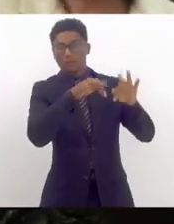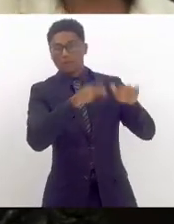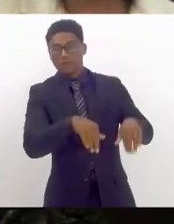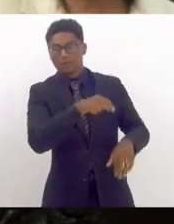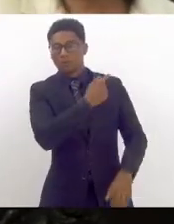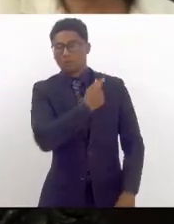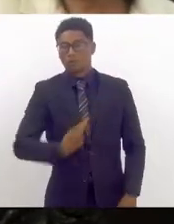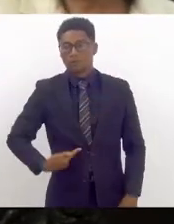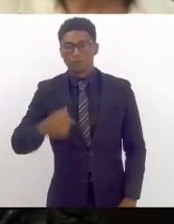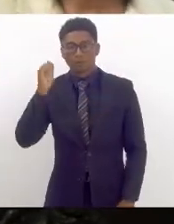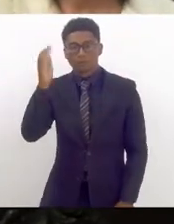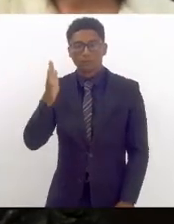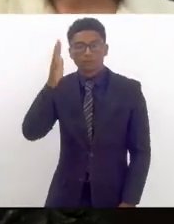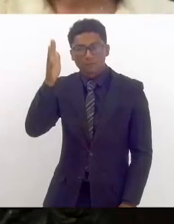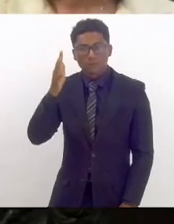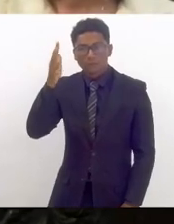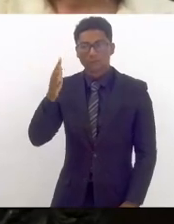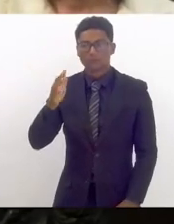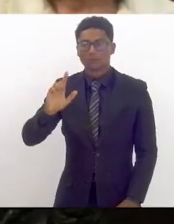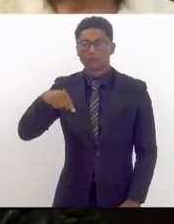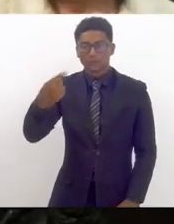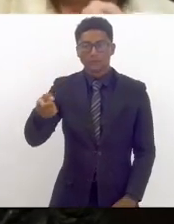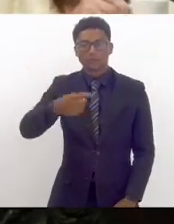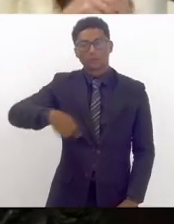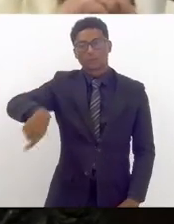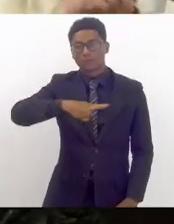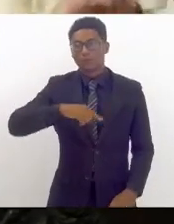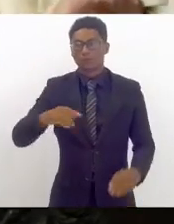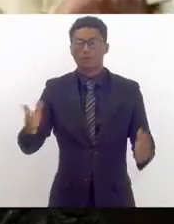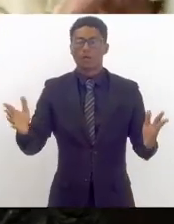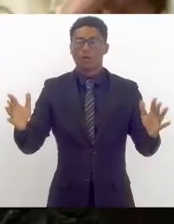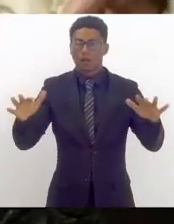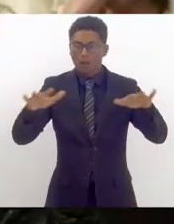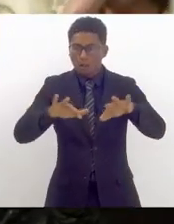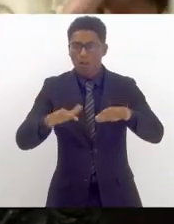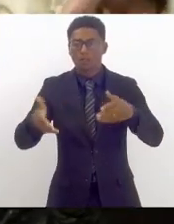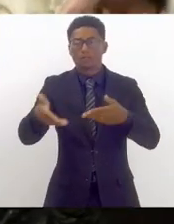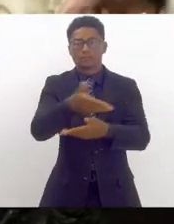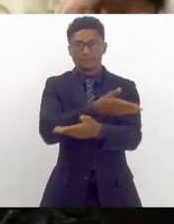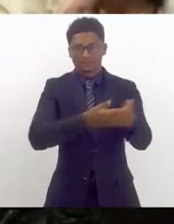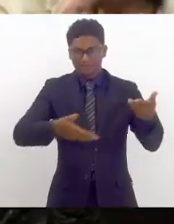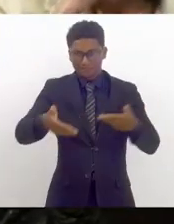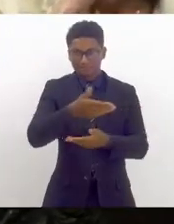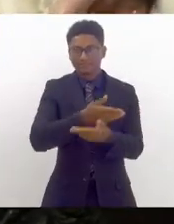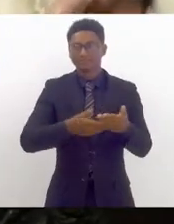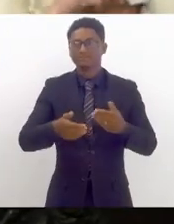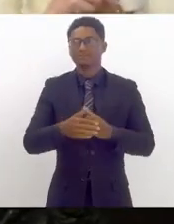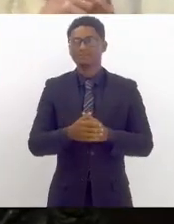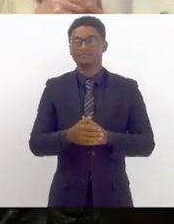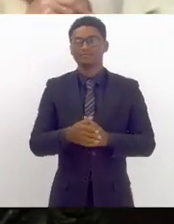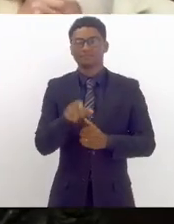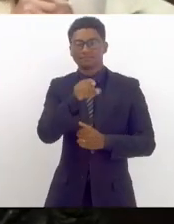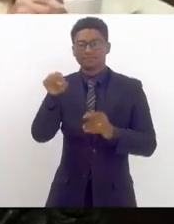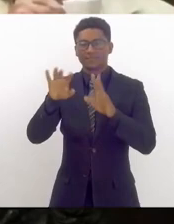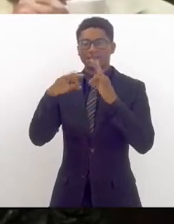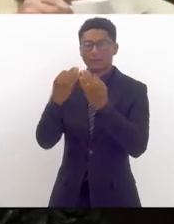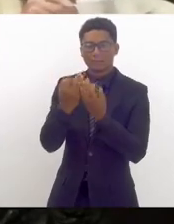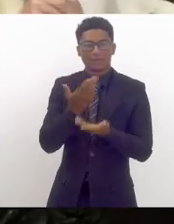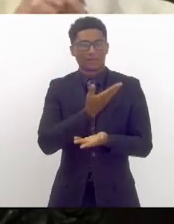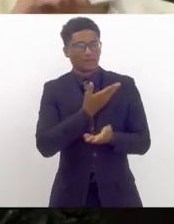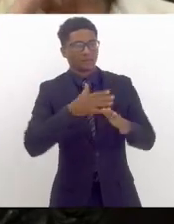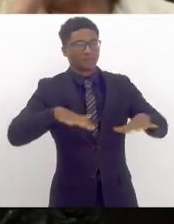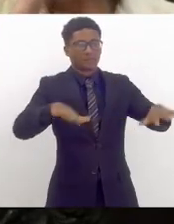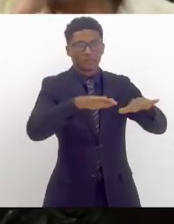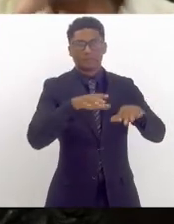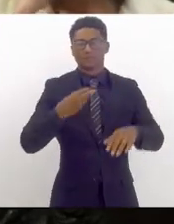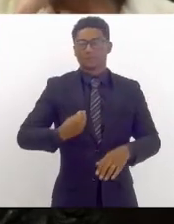nós vamos abraçar nossos amigos, amigas e parentes que estão aqui pacientemente vibrando aqui com a posse dos